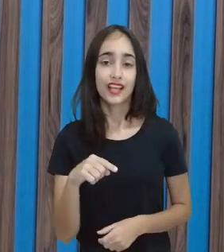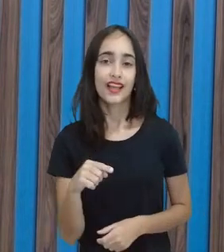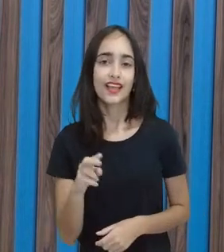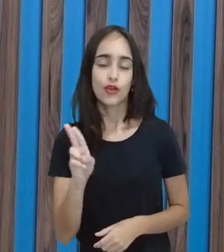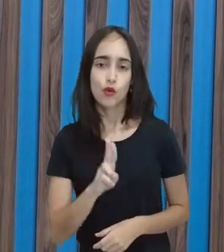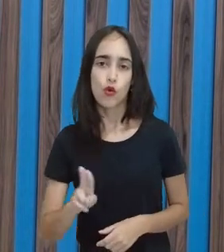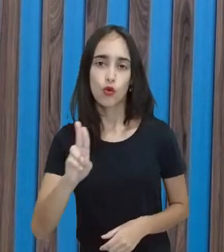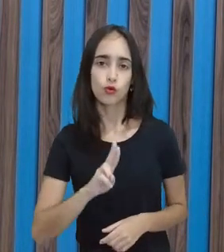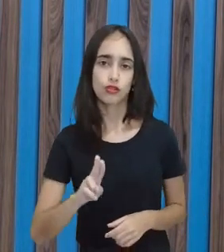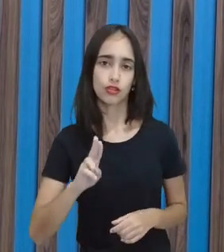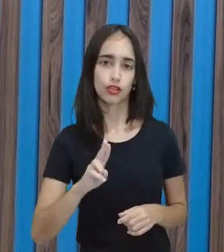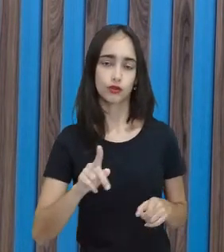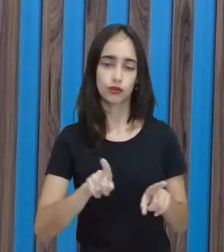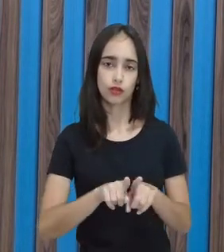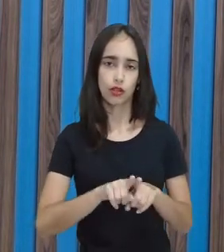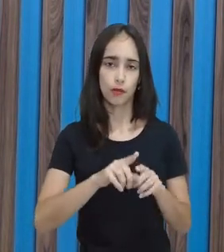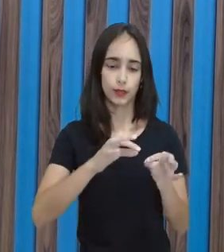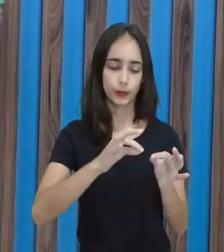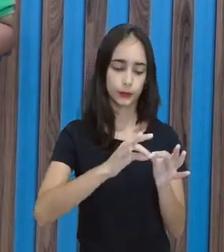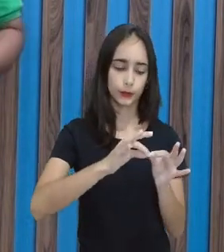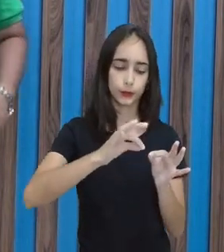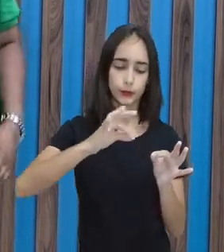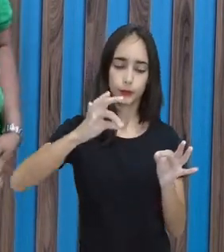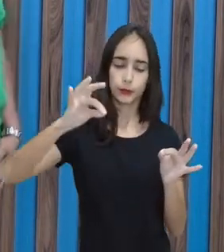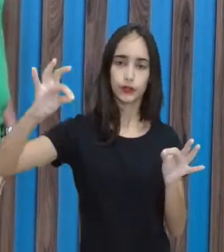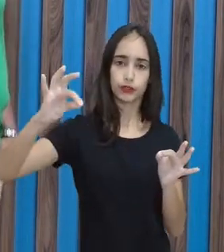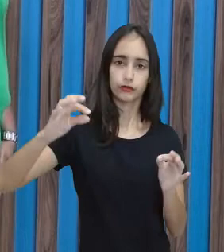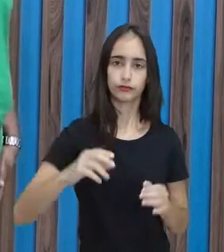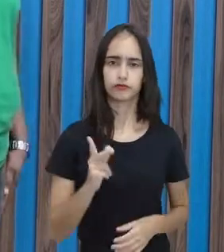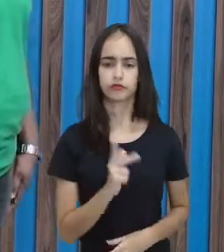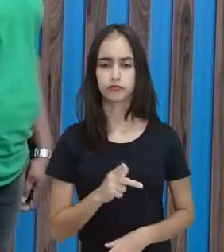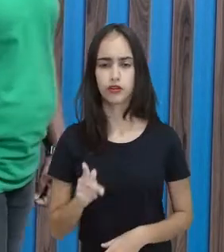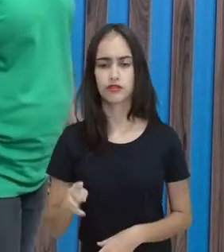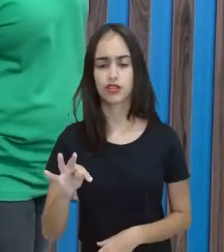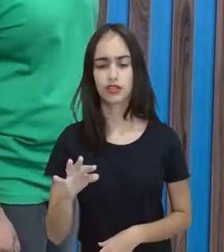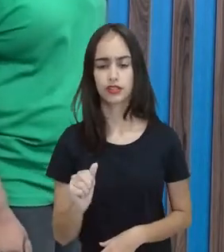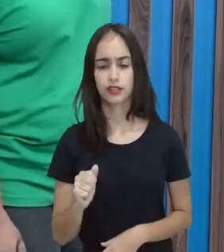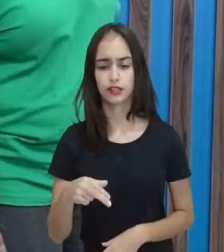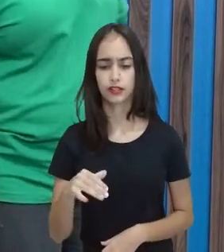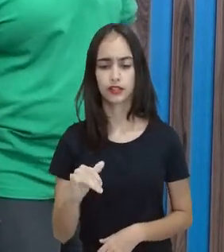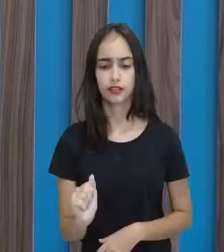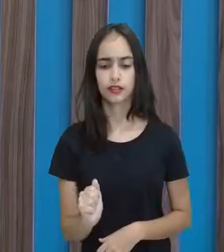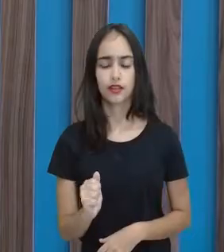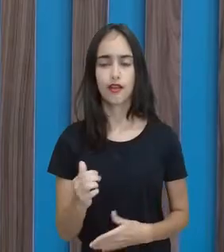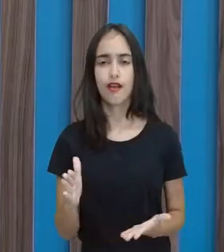representado por uma reta. Professora Tânia, alguém no chat?